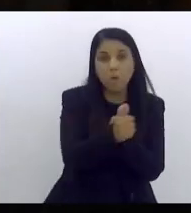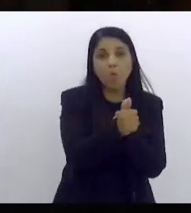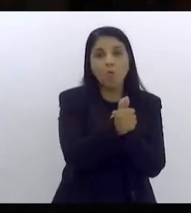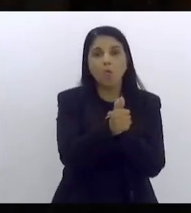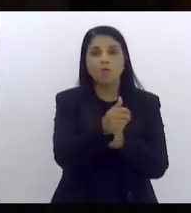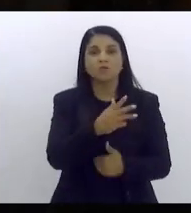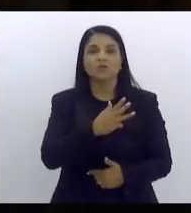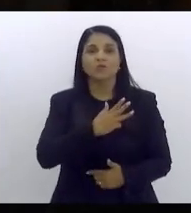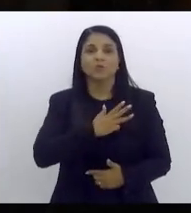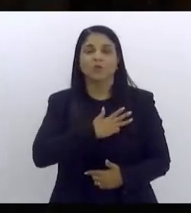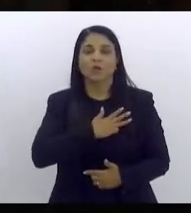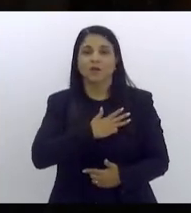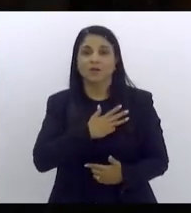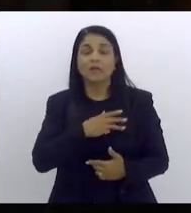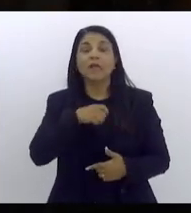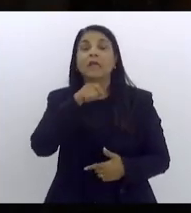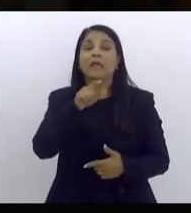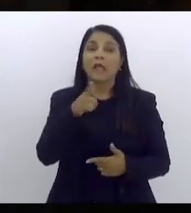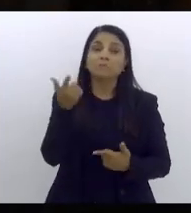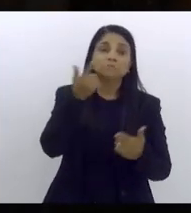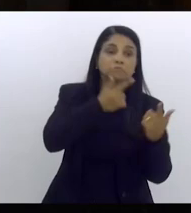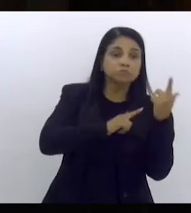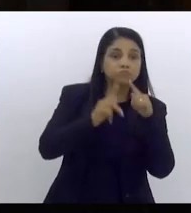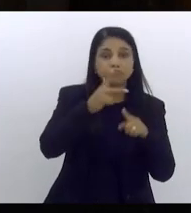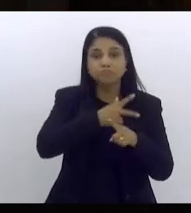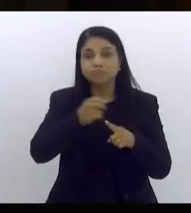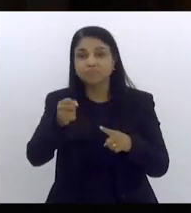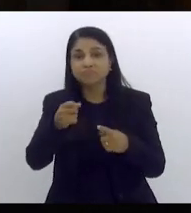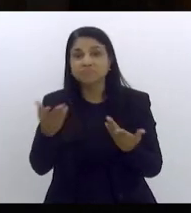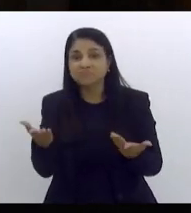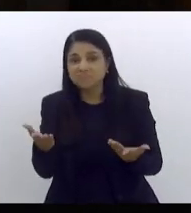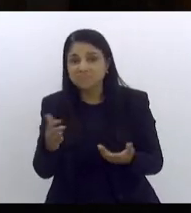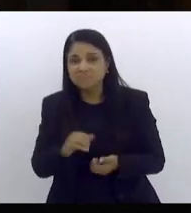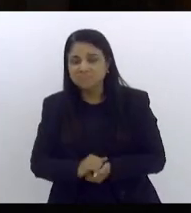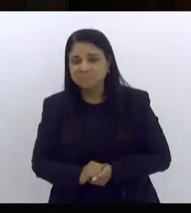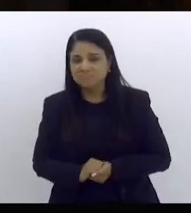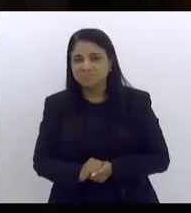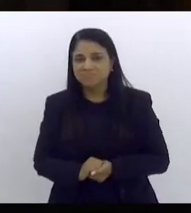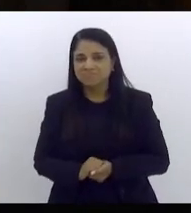ver quem vai ganhar essa corrida.